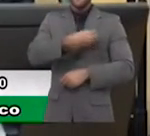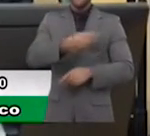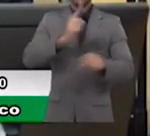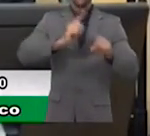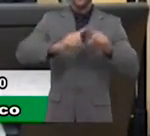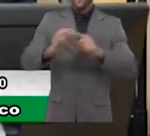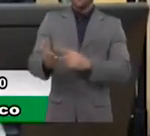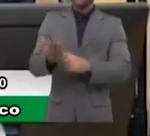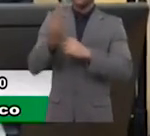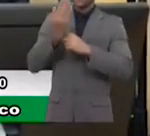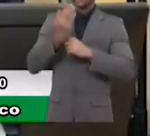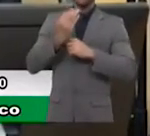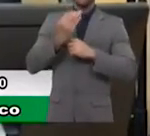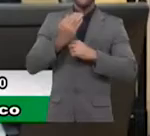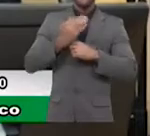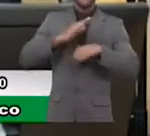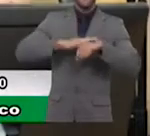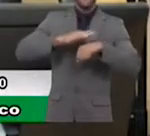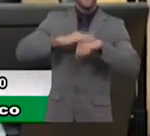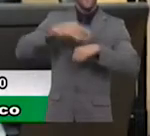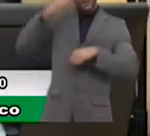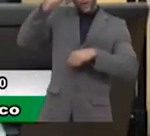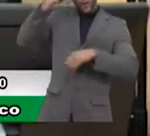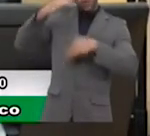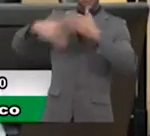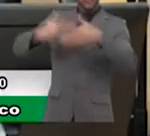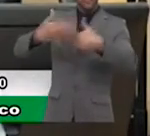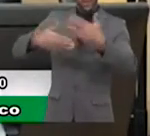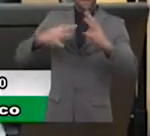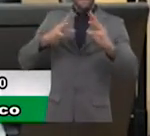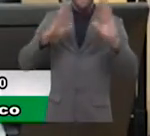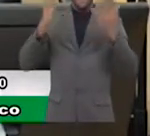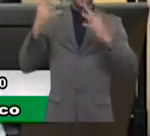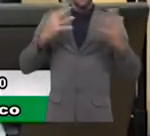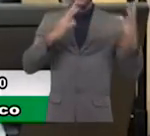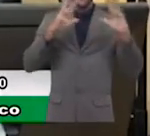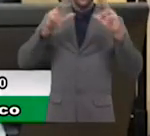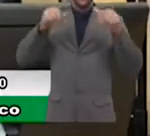história que ele construiu. Então, uma salva de palmas a todos os funcionários.